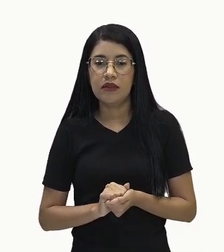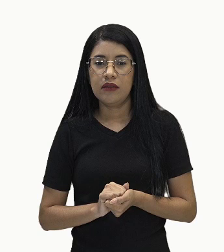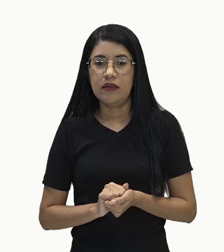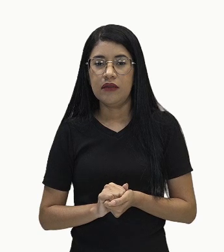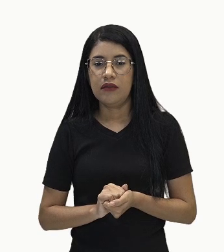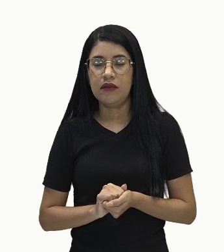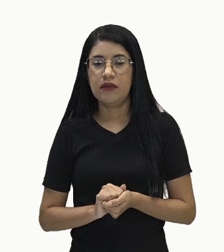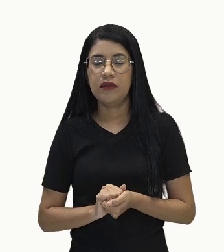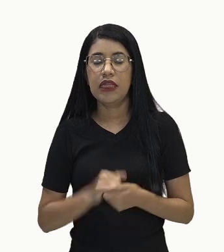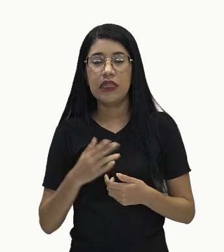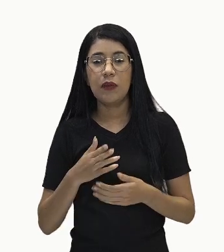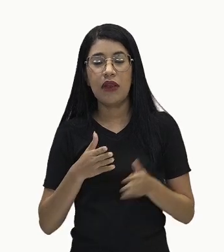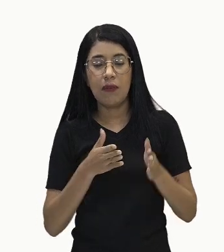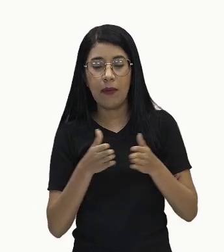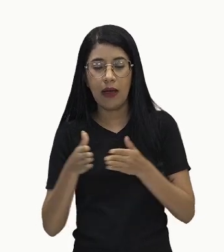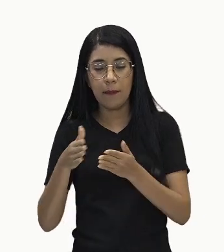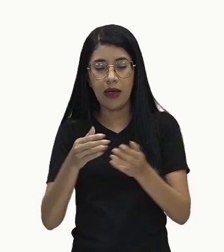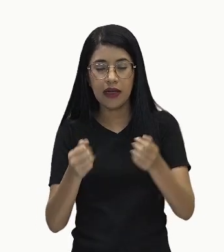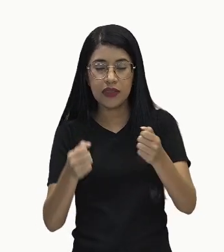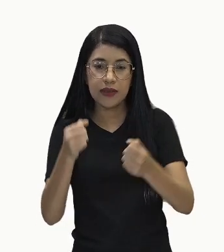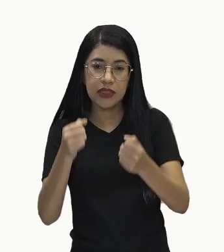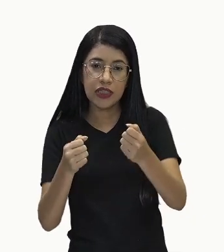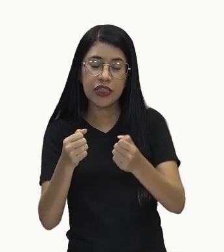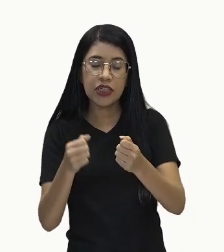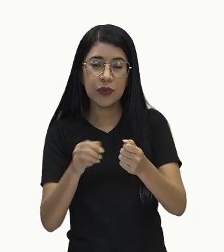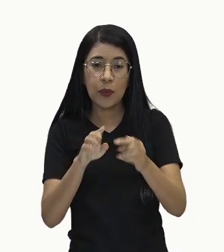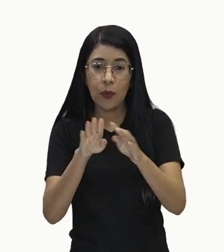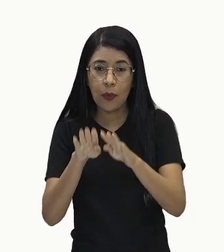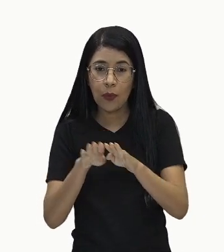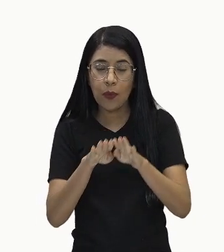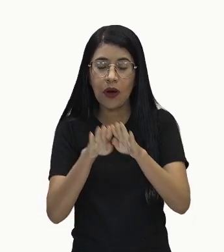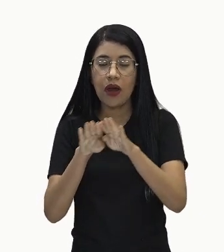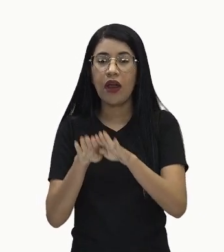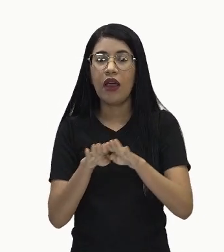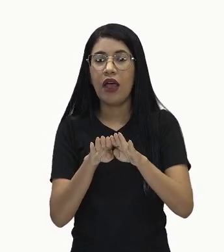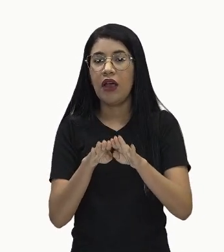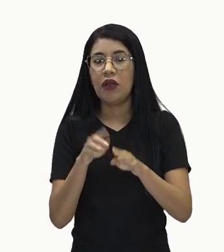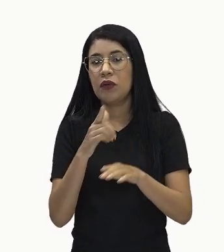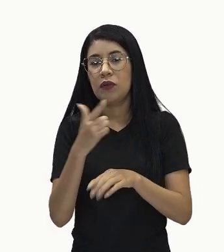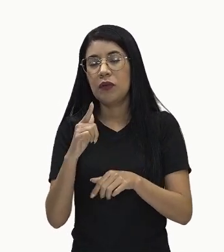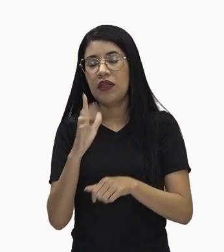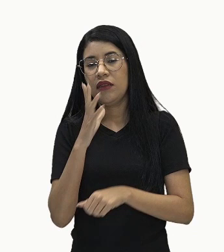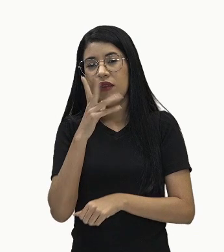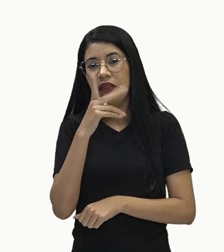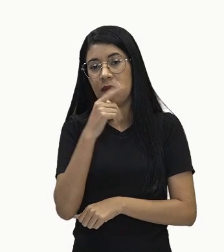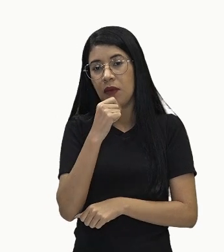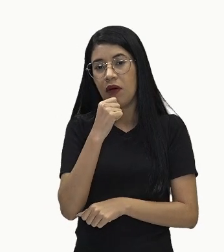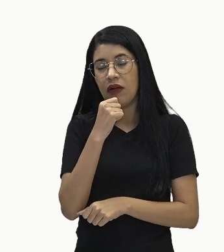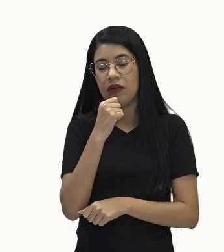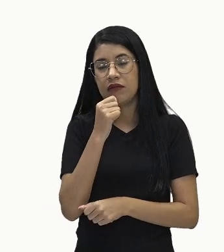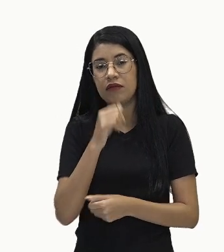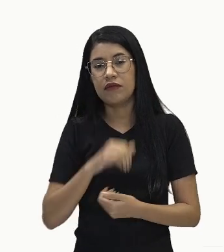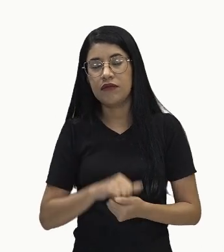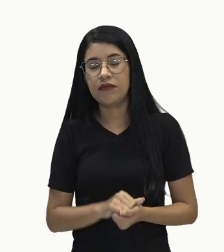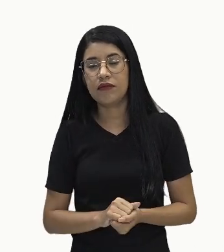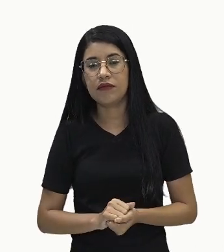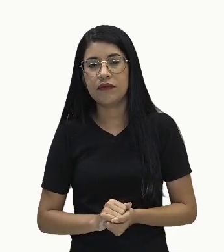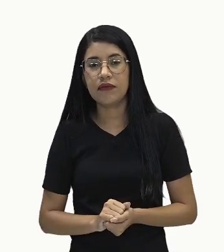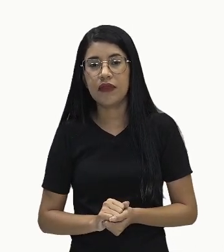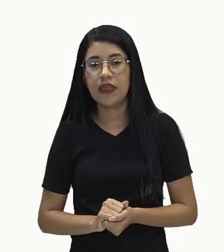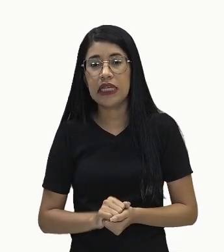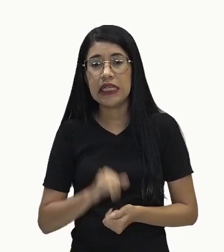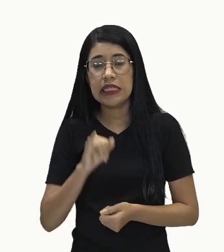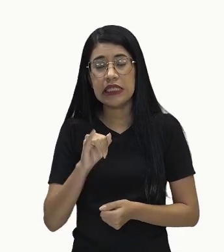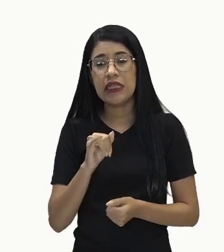É extremamente baixo, ou seja, ele é extremamente regular. Ou seja, ele faz as viagens de forma